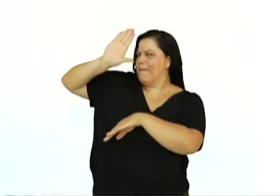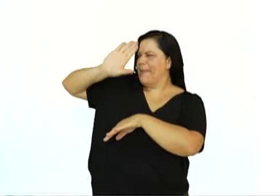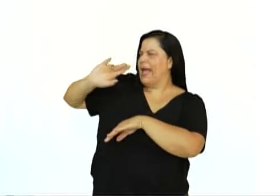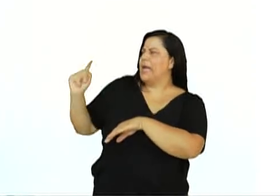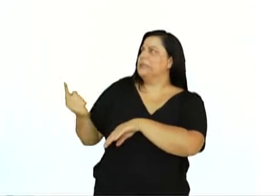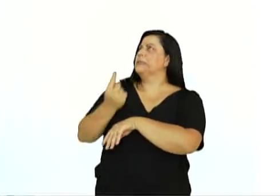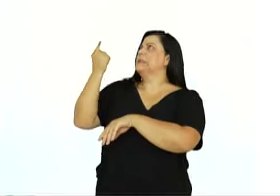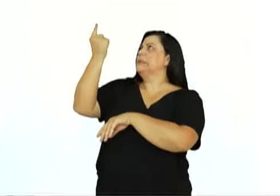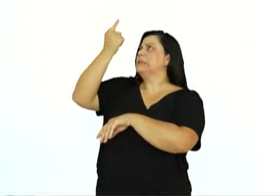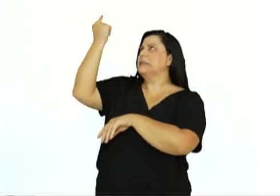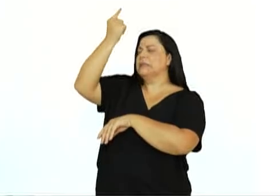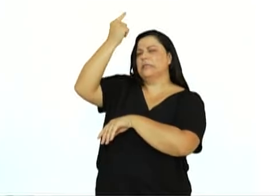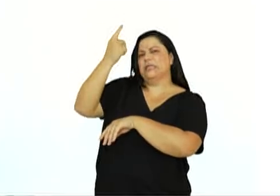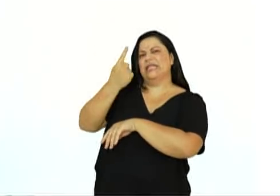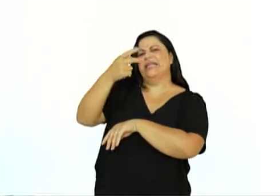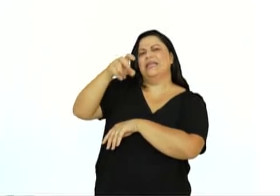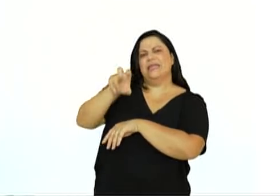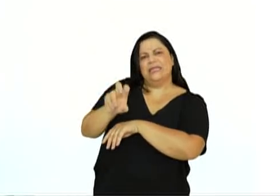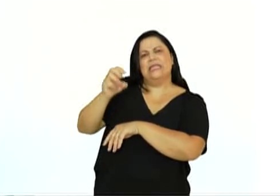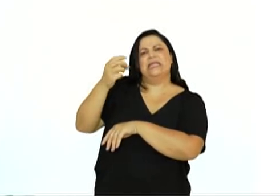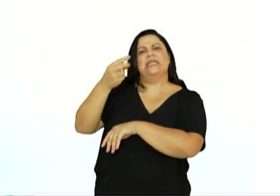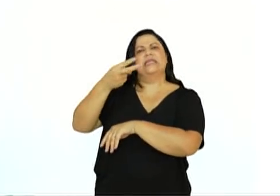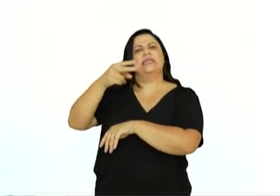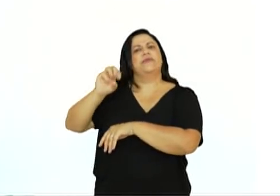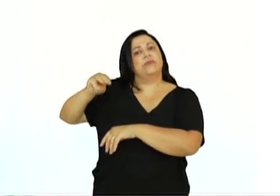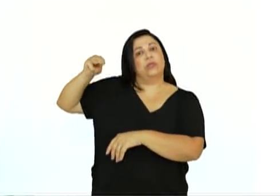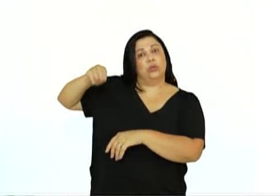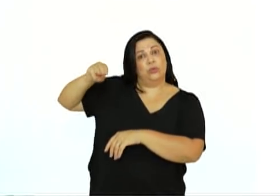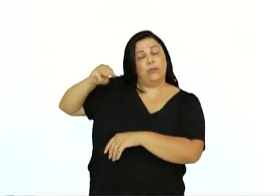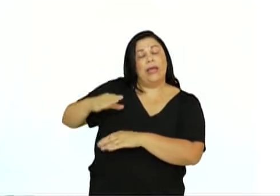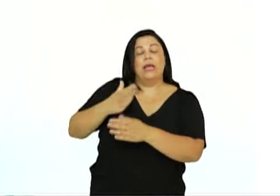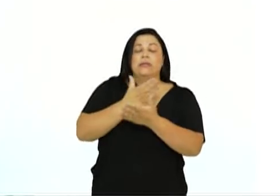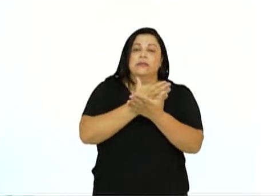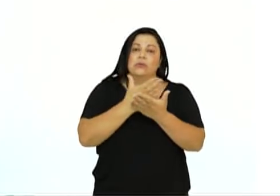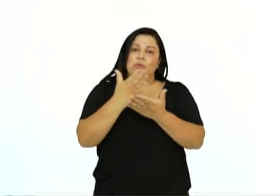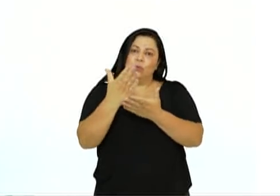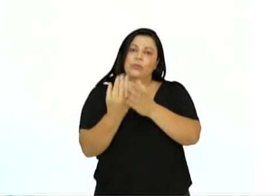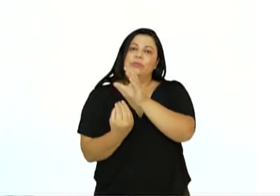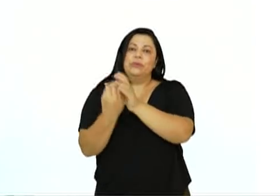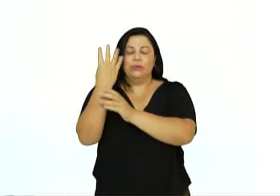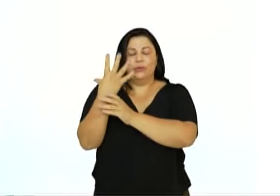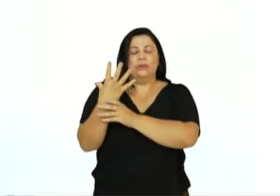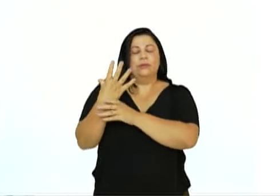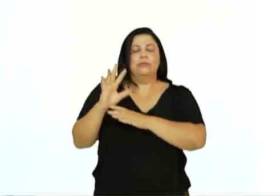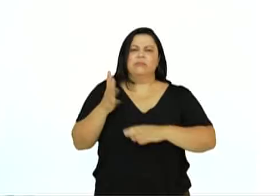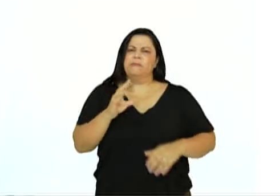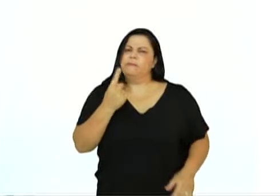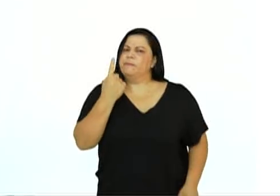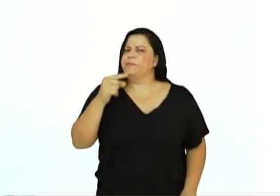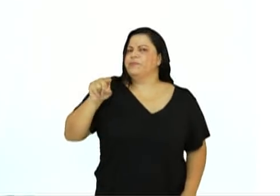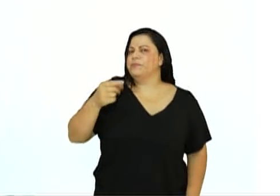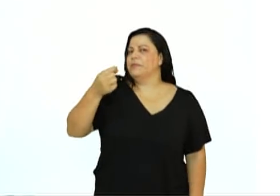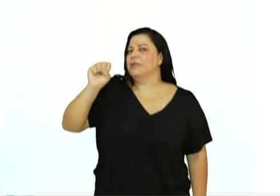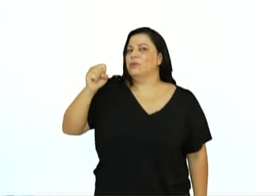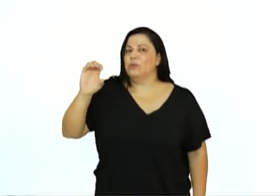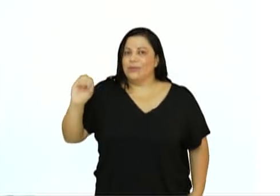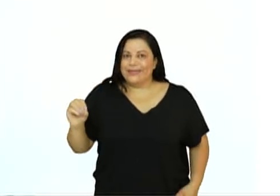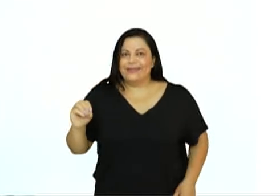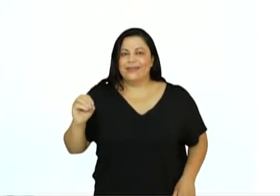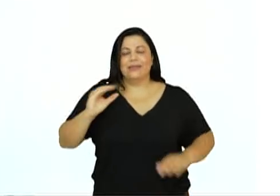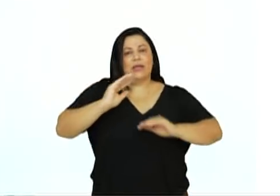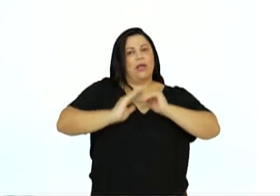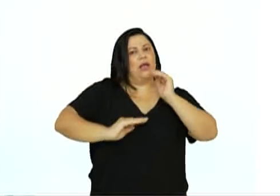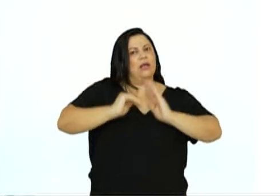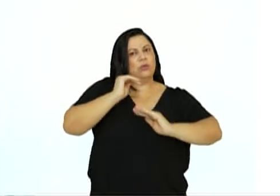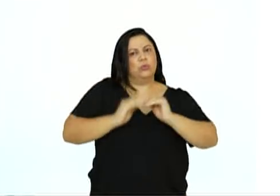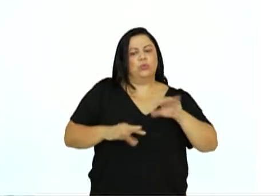né? Ele chegava até 15, 20 metros. No início, eles tinham aí em torno de 1,80 m de altura e era construído no nível